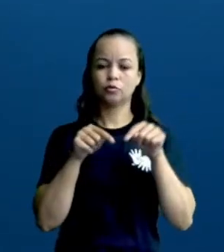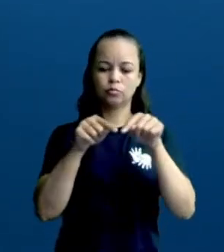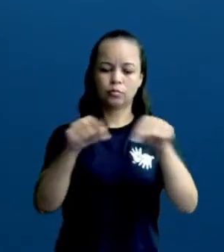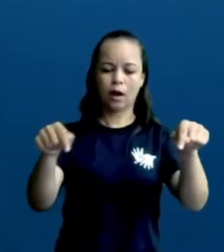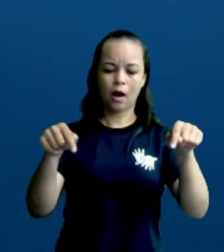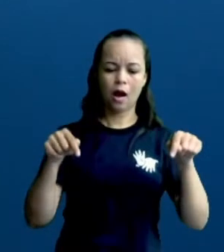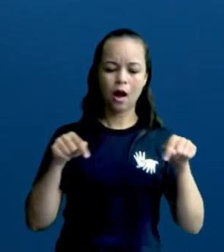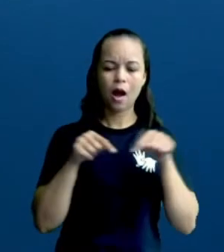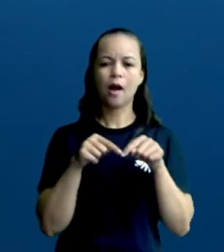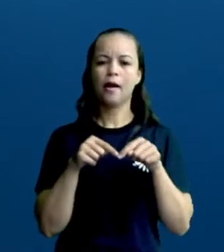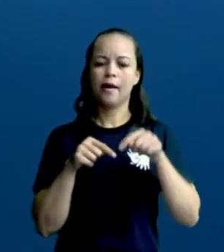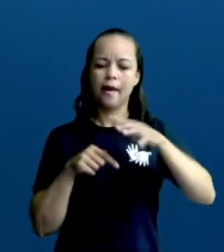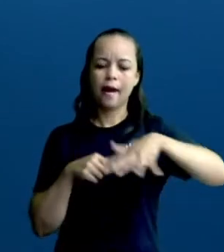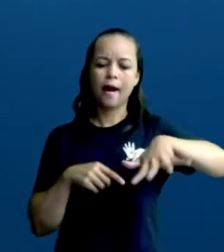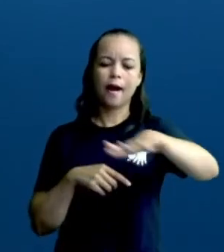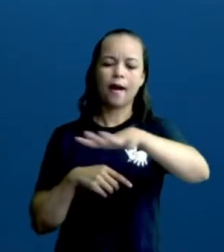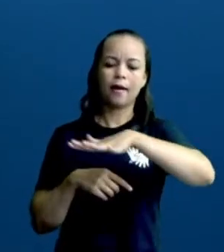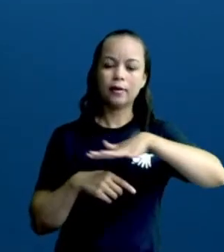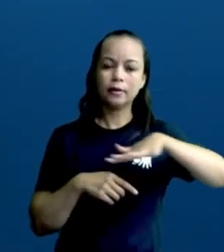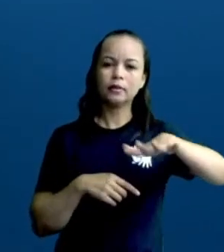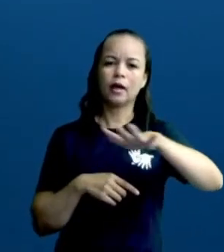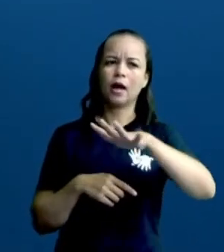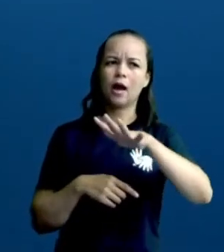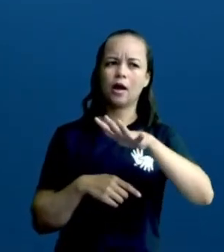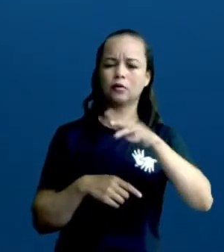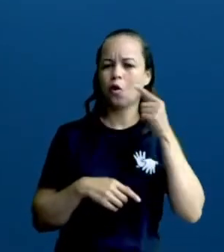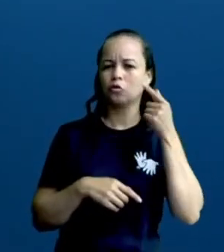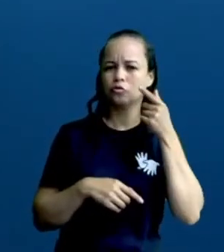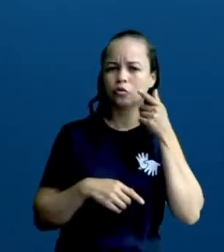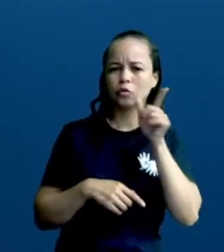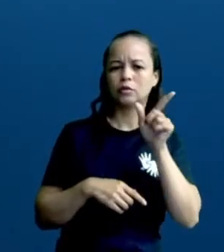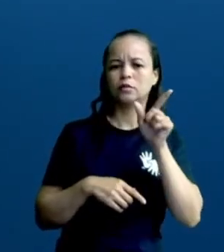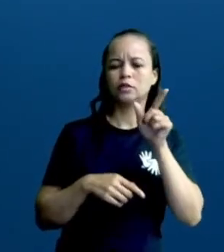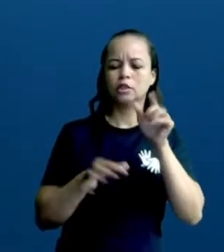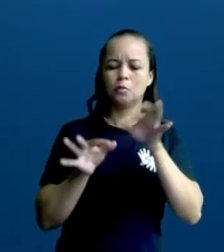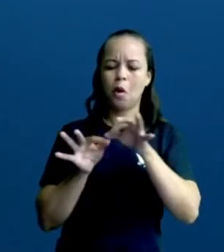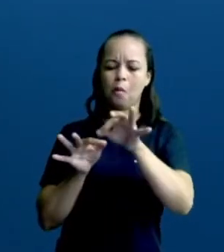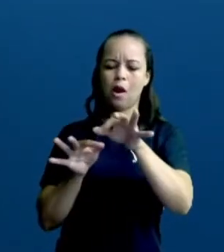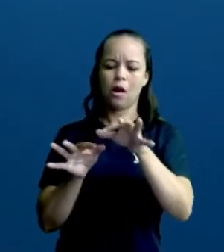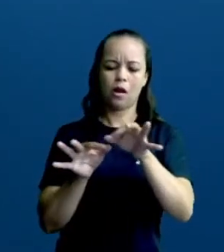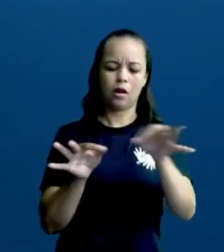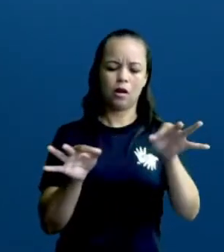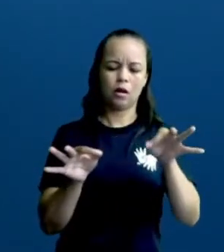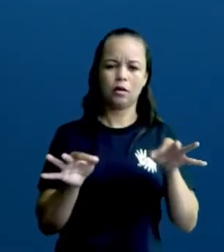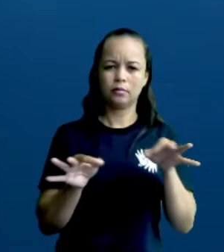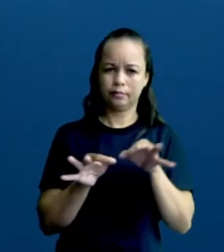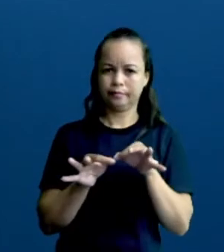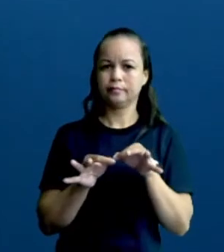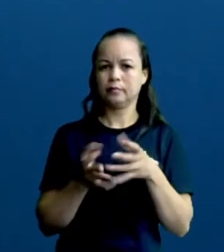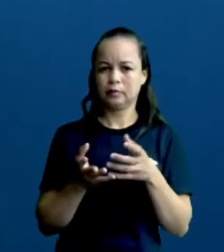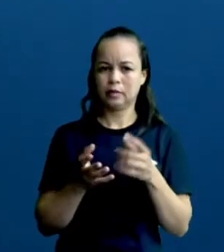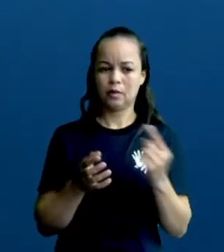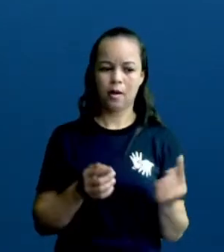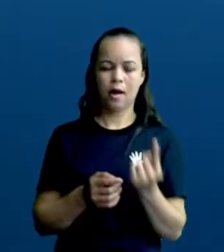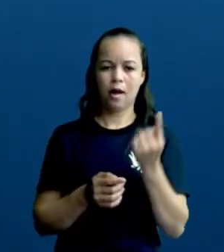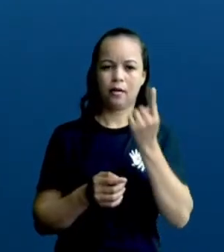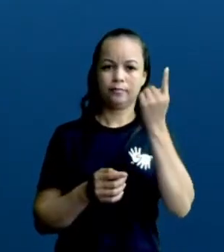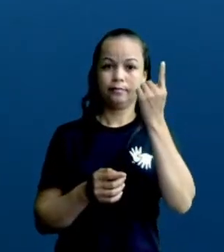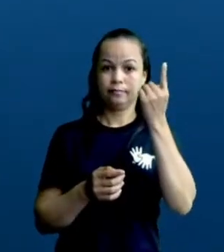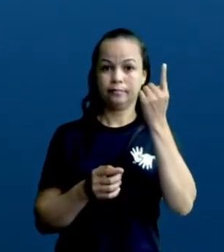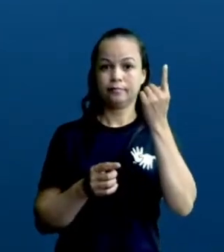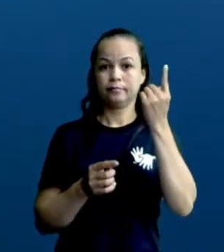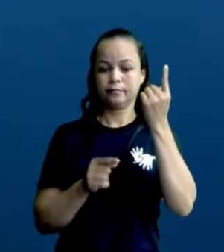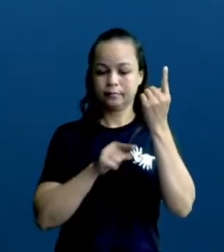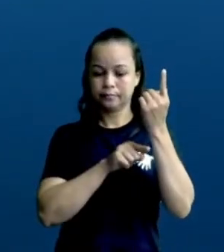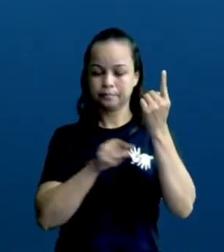tá? Então, a área, nós conseguimos medi-la como? Através de base e altura. Duas